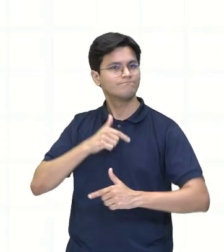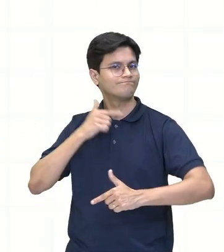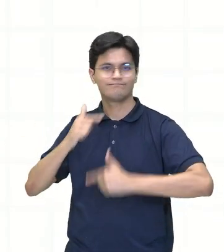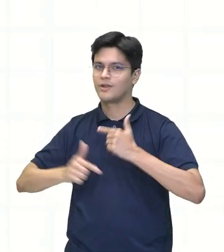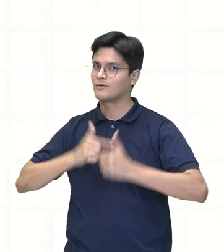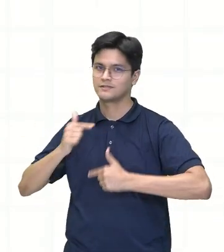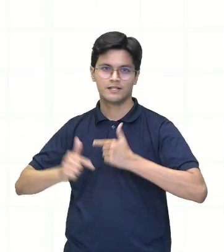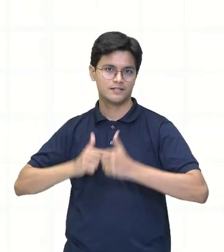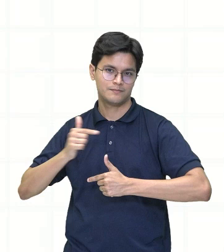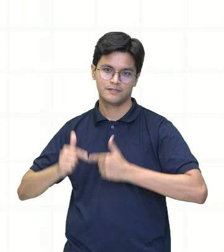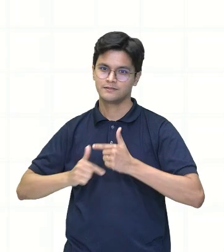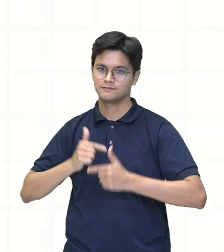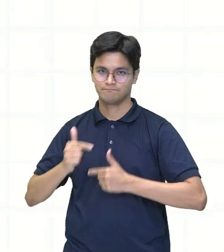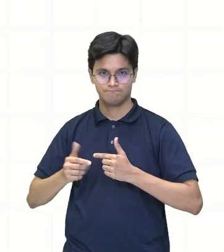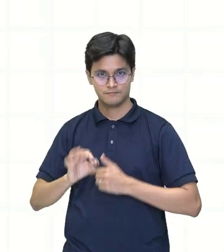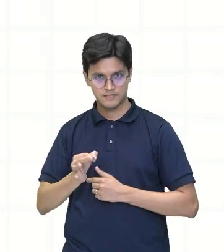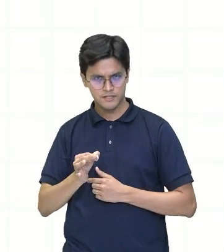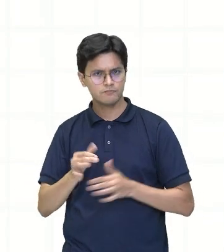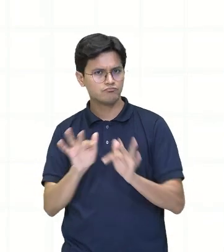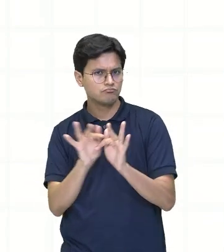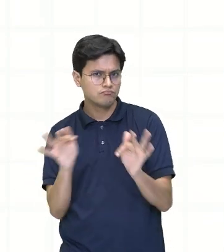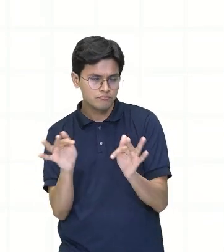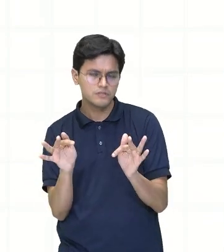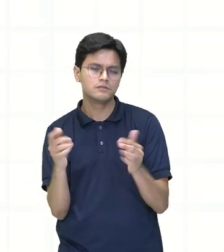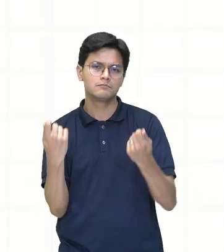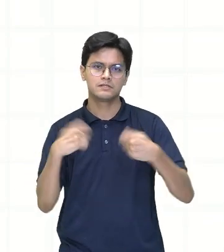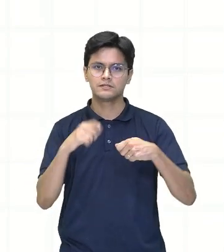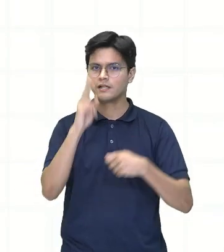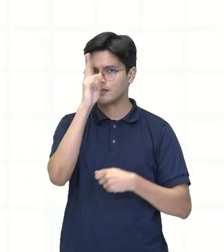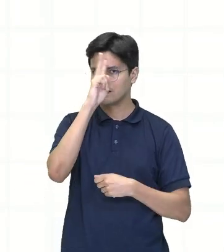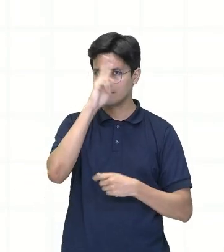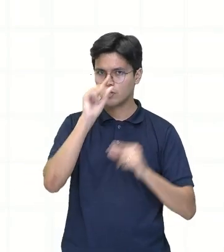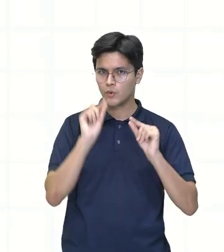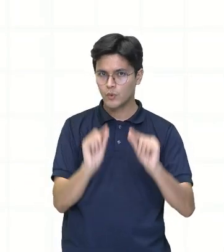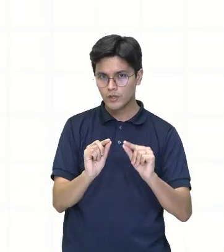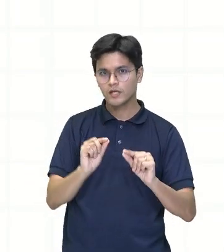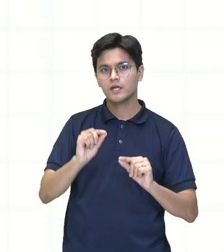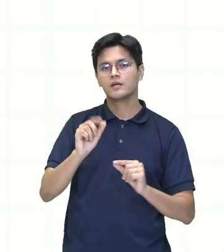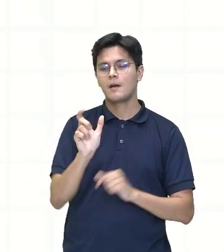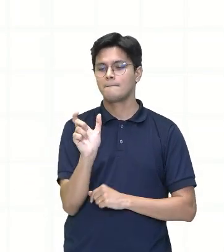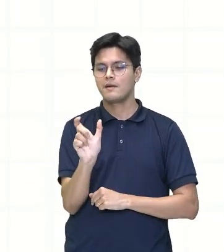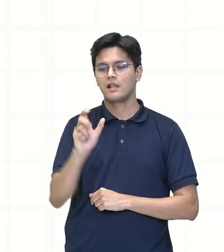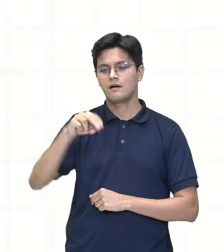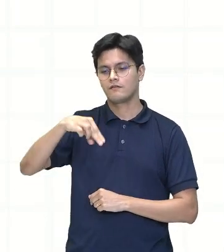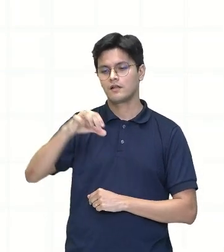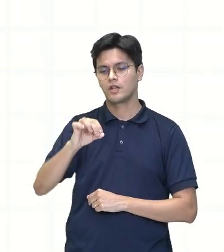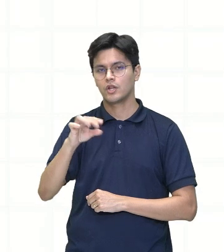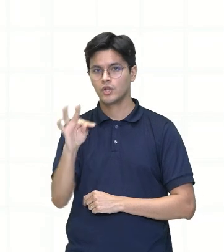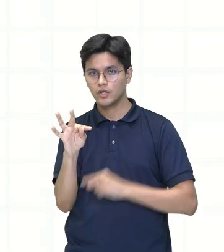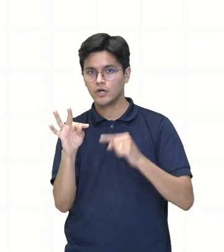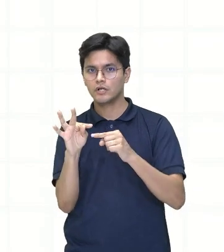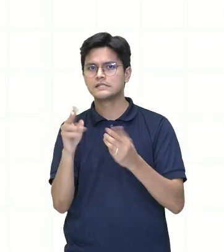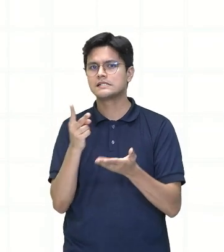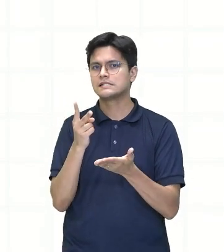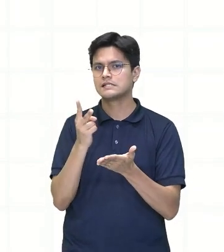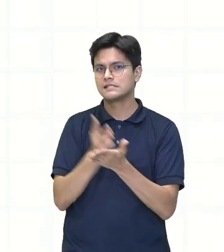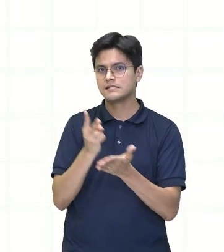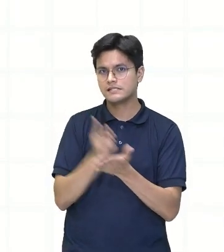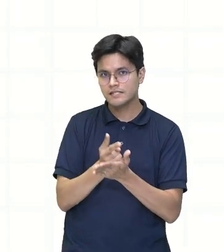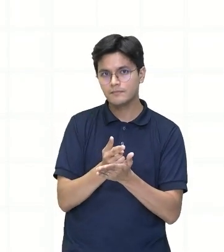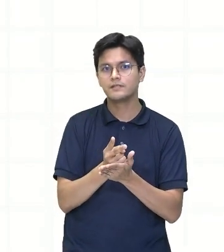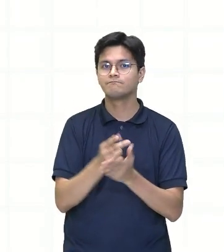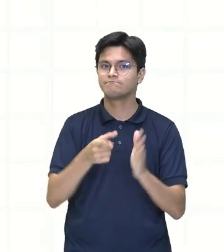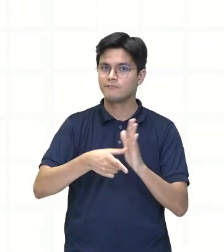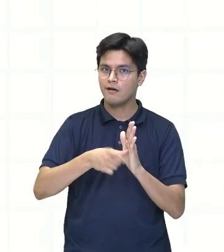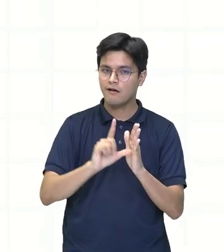Bem simples, né? Só lembrar que esse not vem sempre aqui, ó, logo depois do verbo to be,